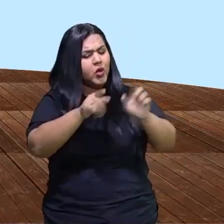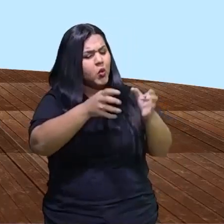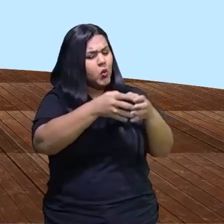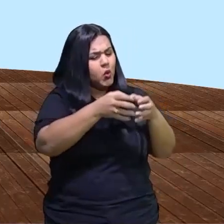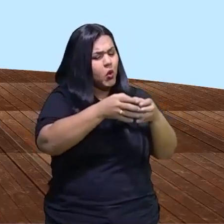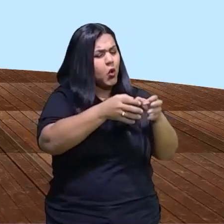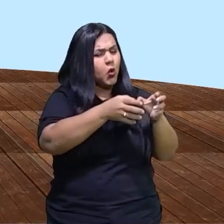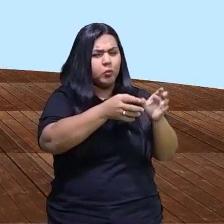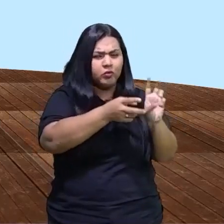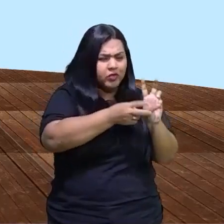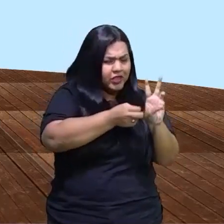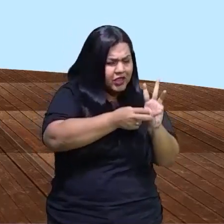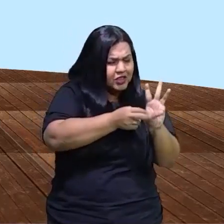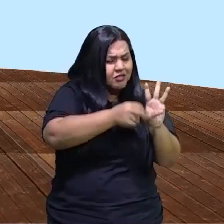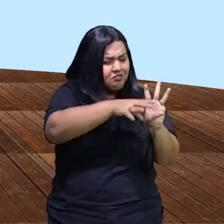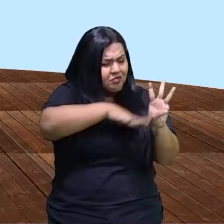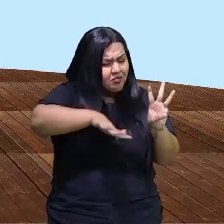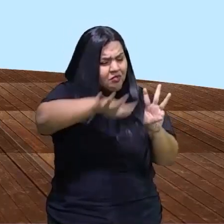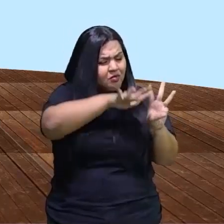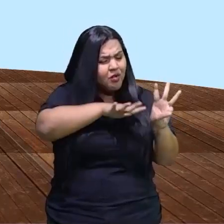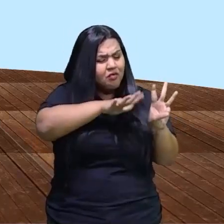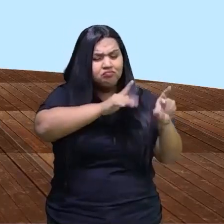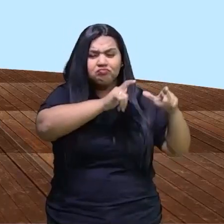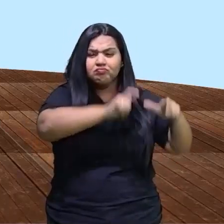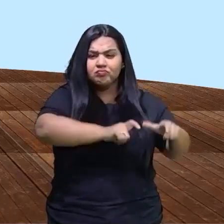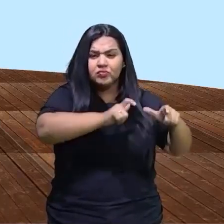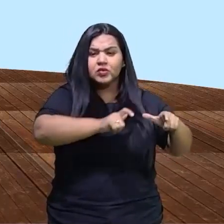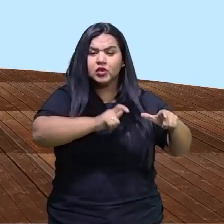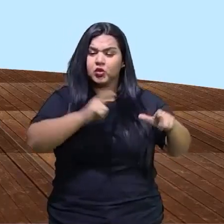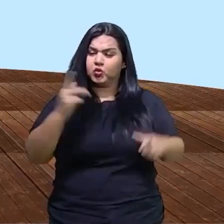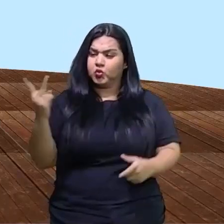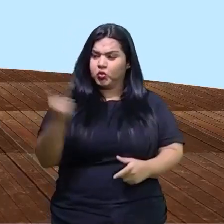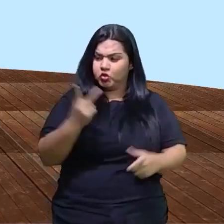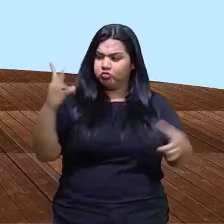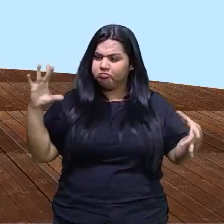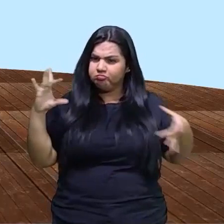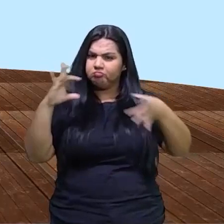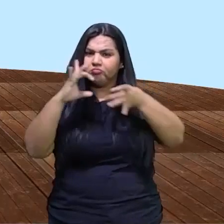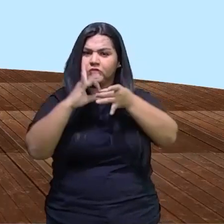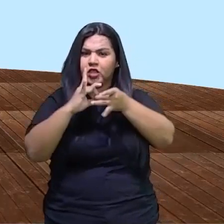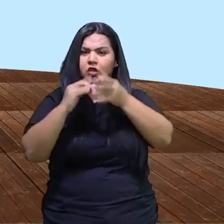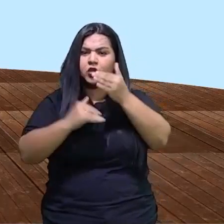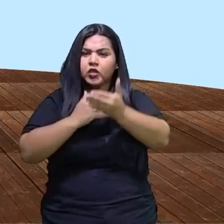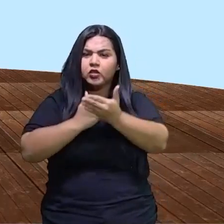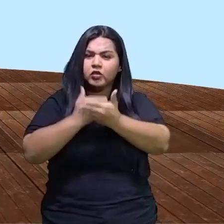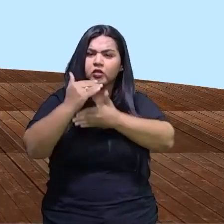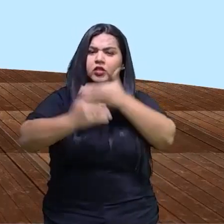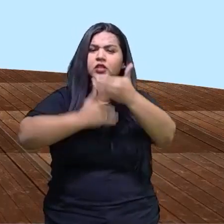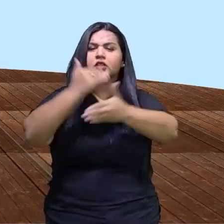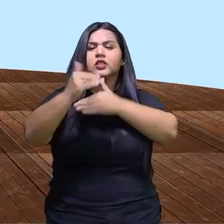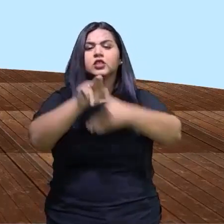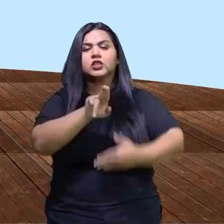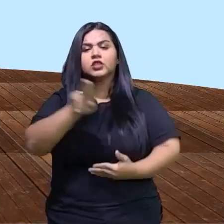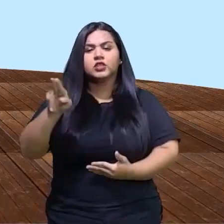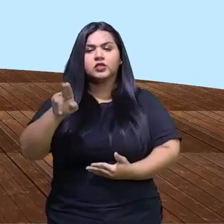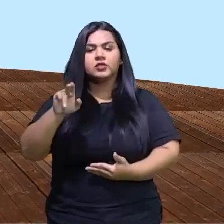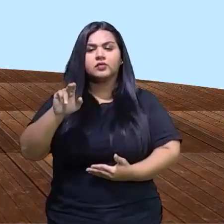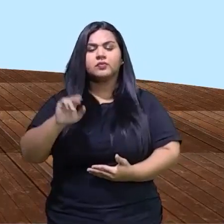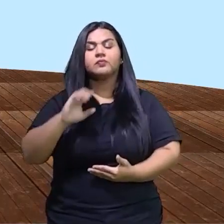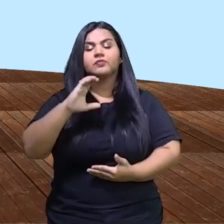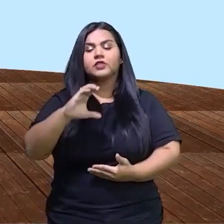mais pobre que morava nessa região do Grão-Pará. Então os dois se uniram e começou um processo que nós vamos chamar